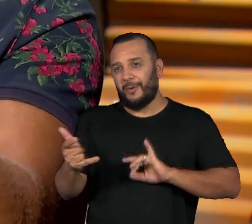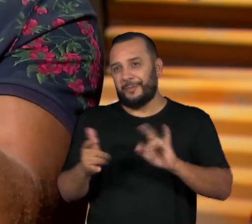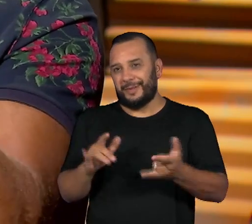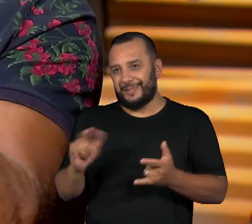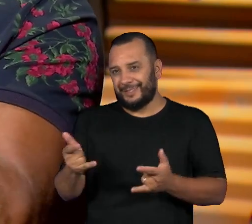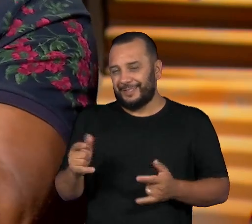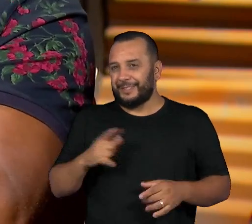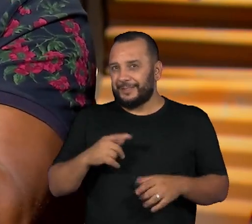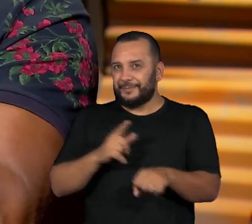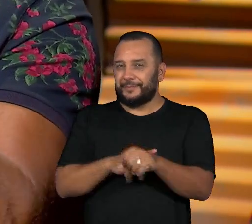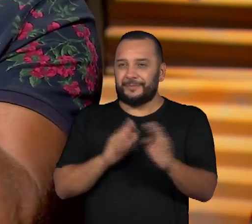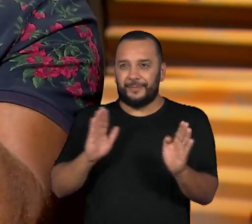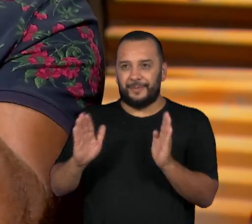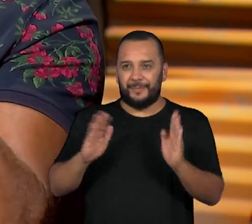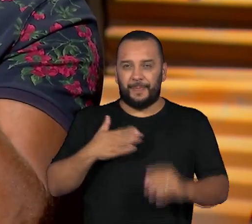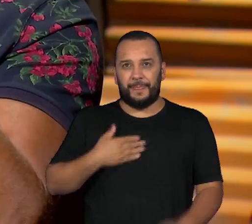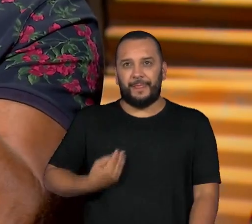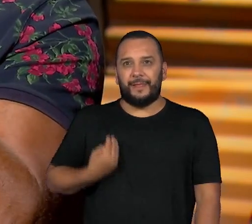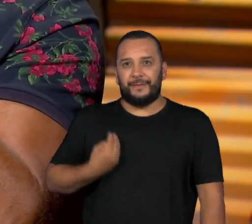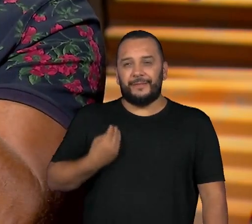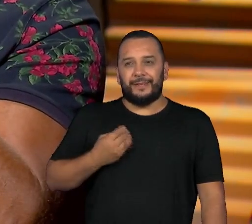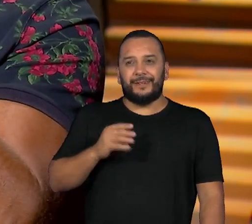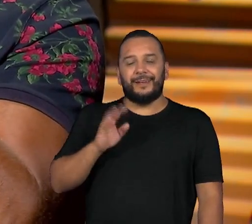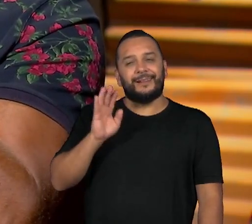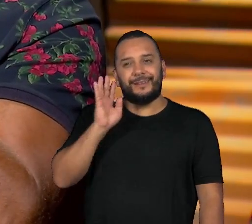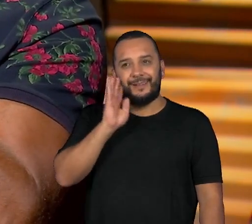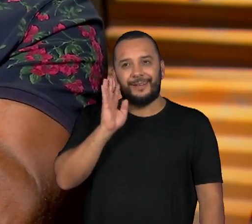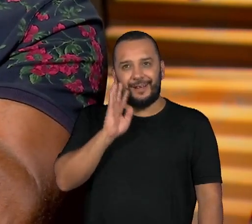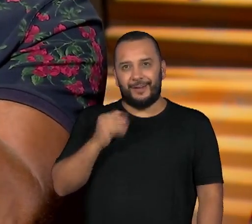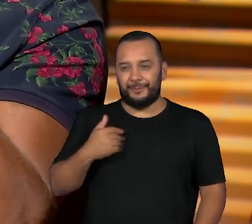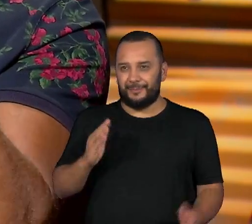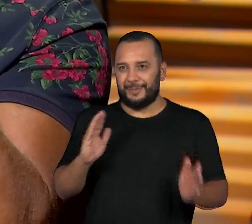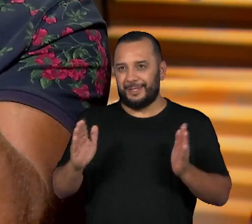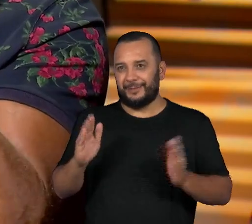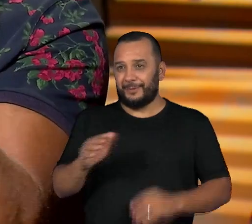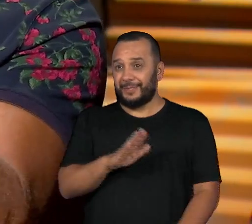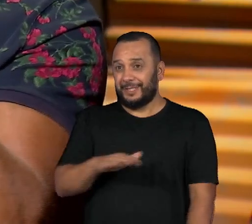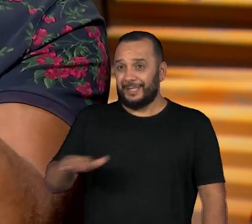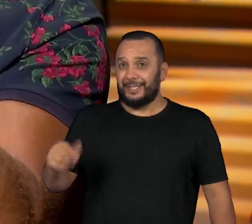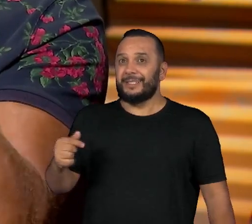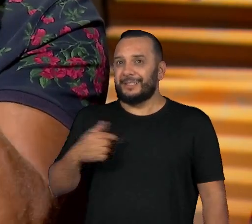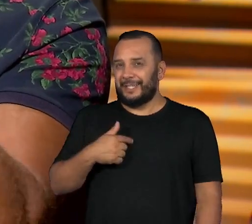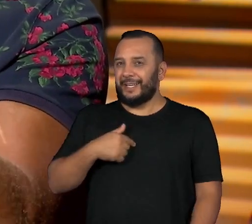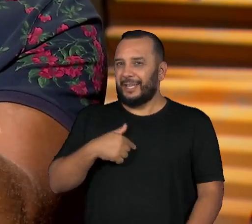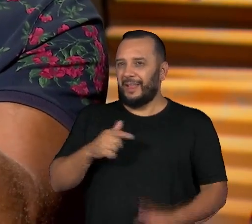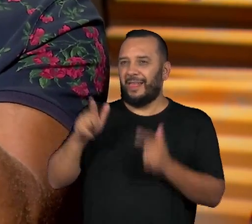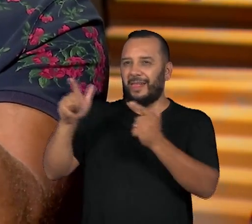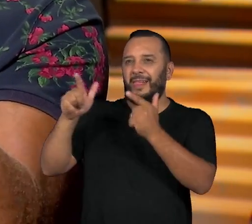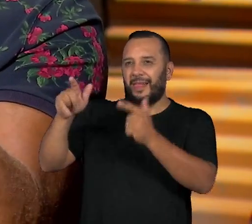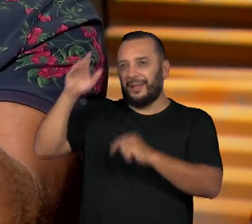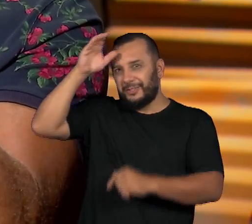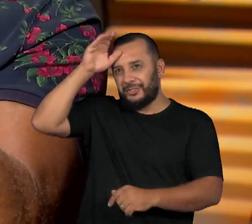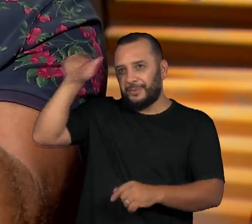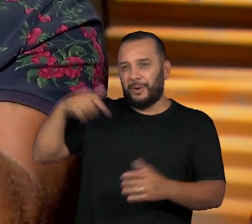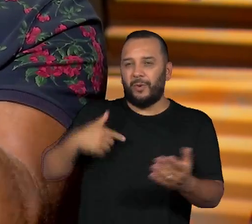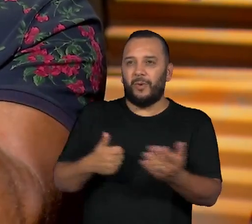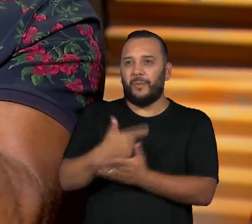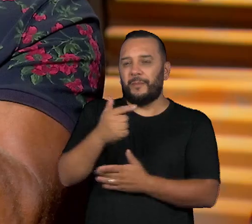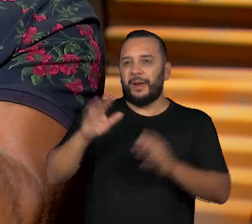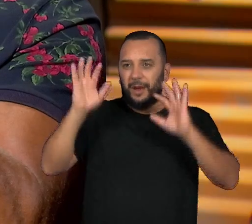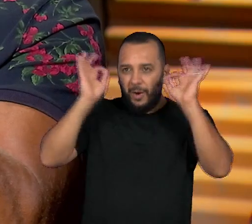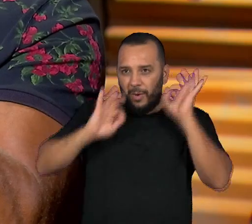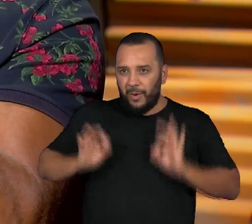uma passagem assim na minha vida assim que é muito legal na minha infância. Eu vivia enchendo o saco da minha tia para ela comprar uma fantasia de